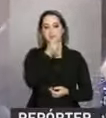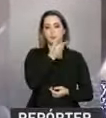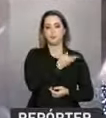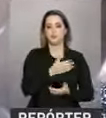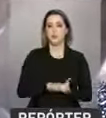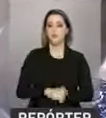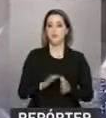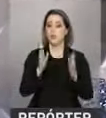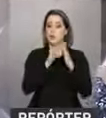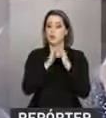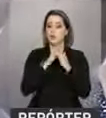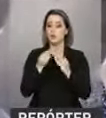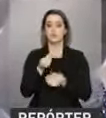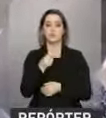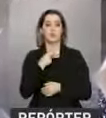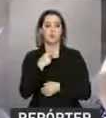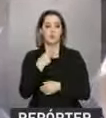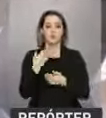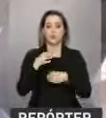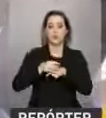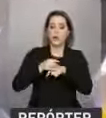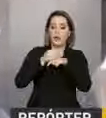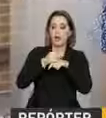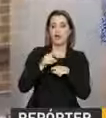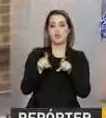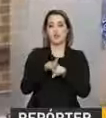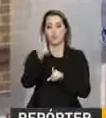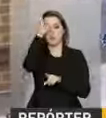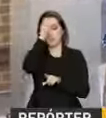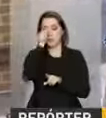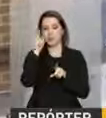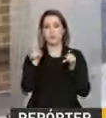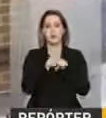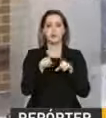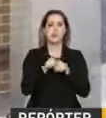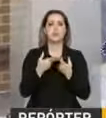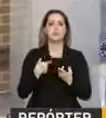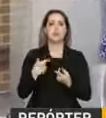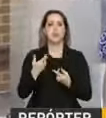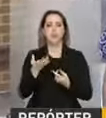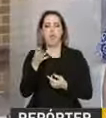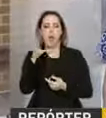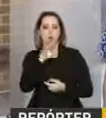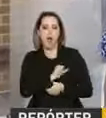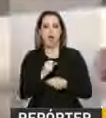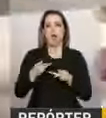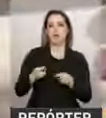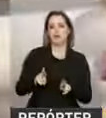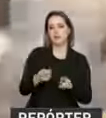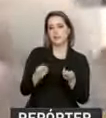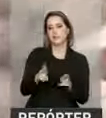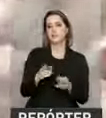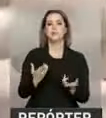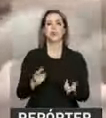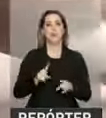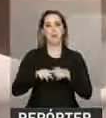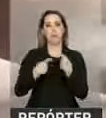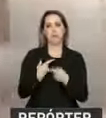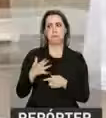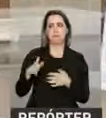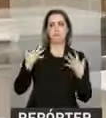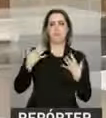Na casa da dona Zilda não pode faltar nem carne nem frango na mesa. Ela também não dispensa um churrasquinho no fim de semana. Mas depois das